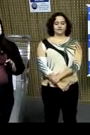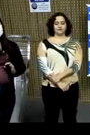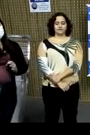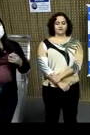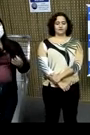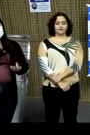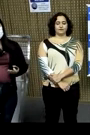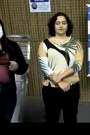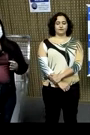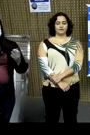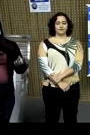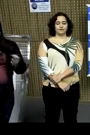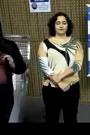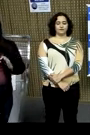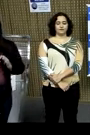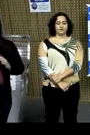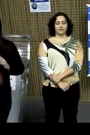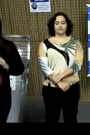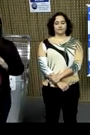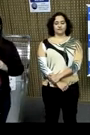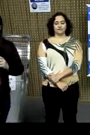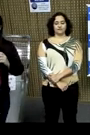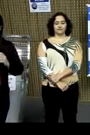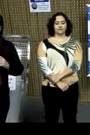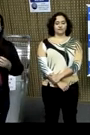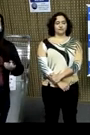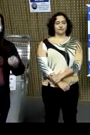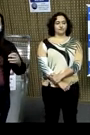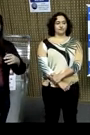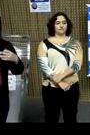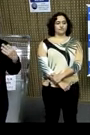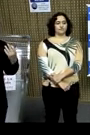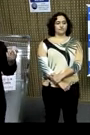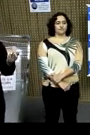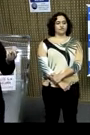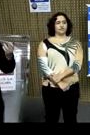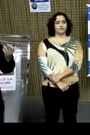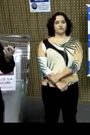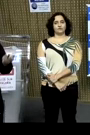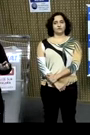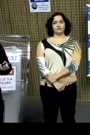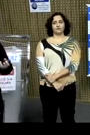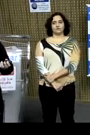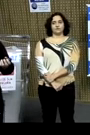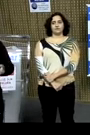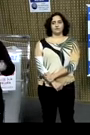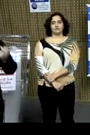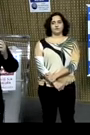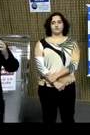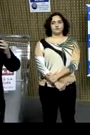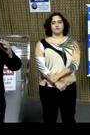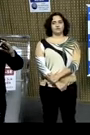traçou aqui estratégias como identificar essas fragilidades que eram pré-natal, que eram realizados na atenção